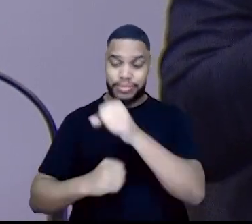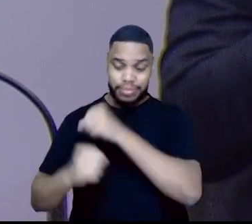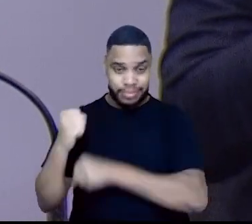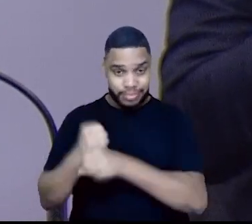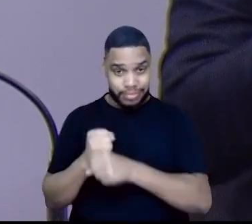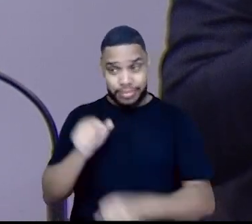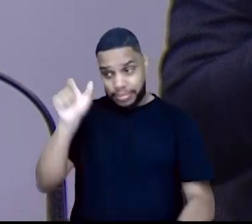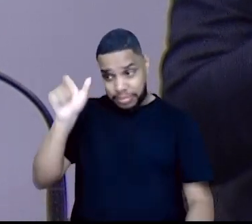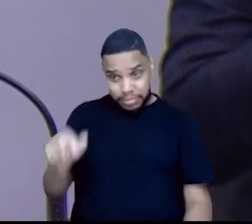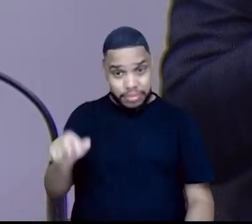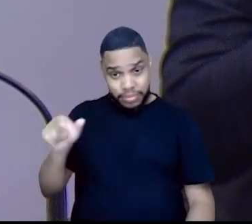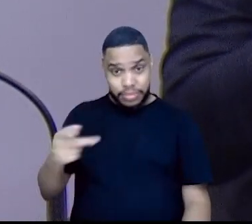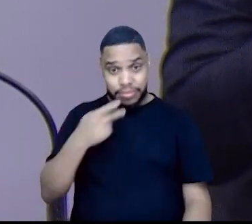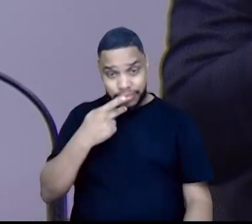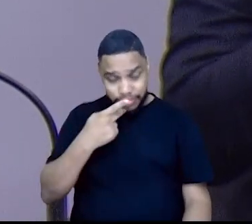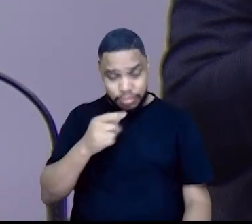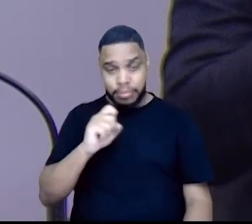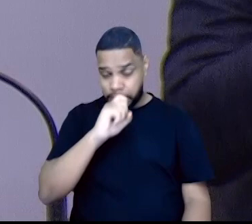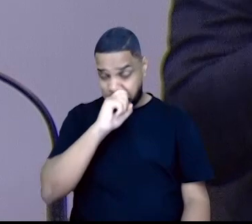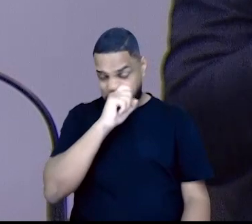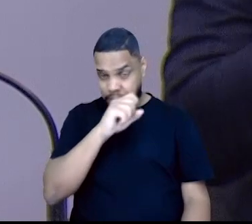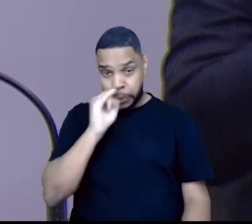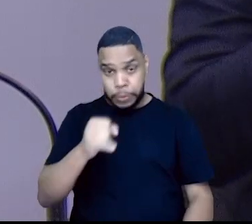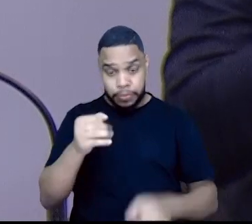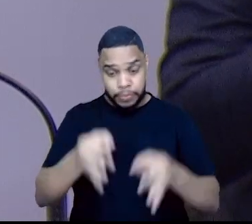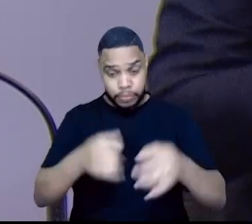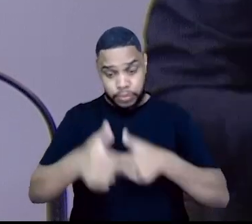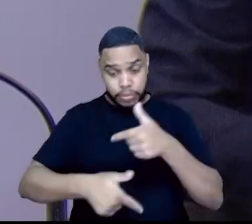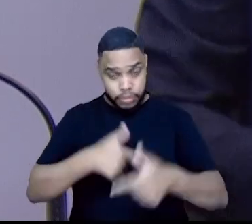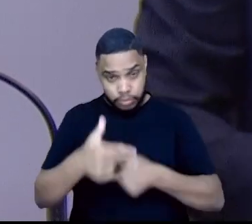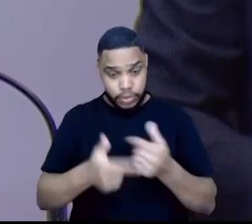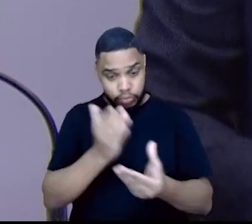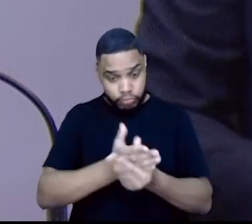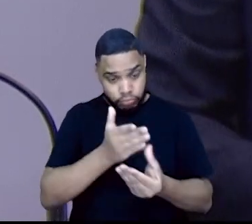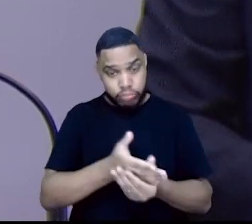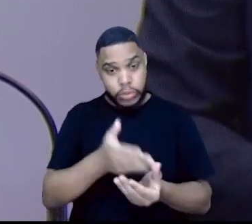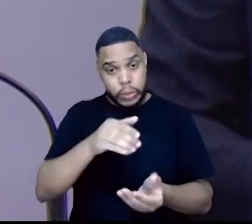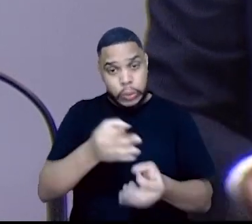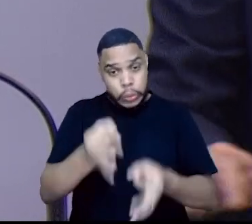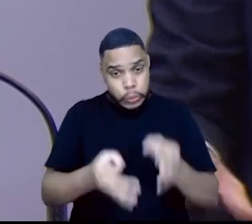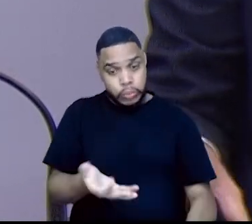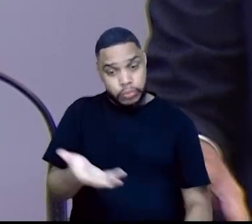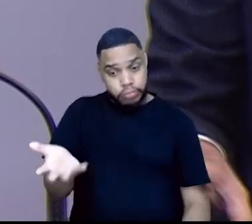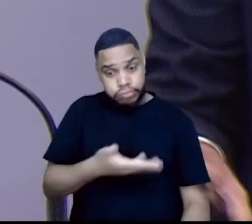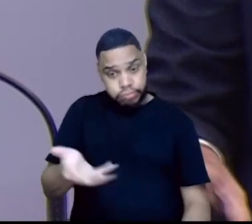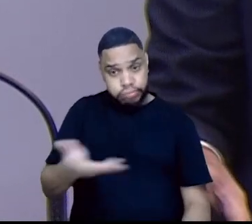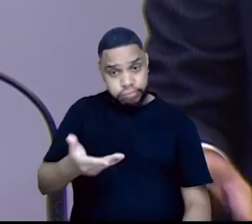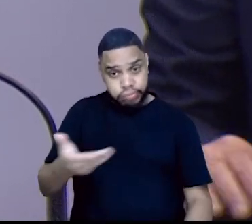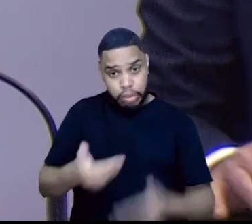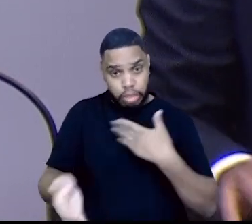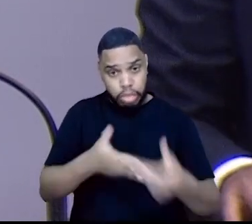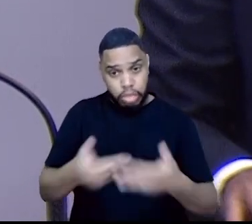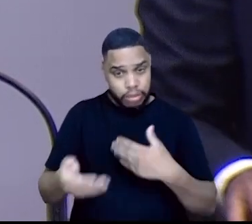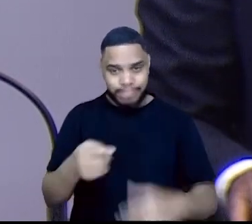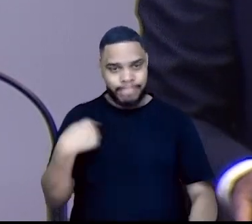se a melhoria da prestação jurisdicional exige aceleração, não podemos fazê-lo a qualquer